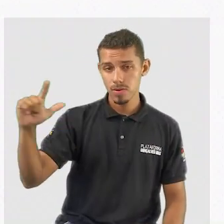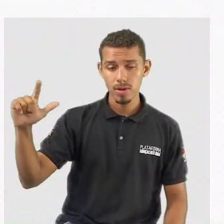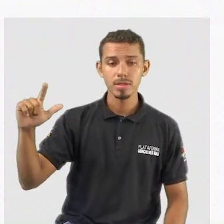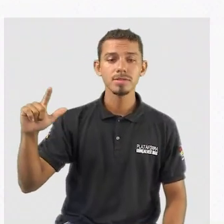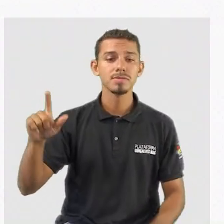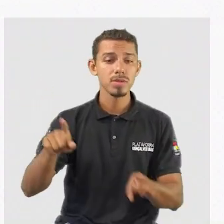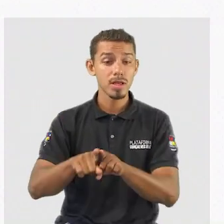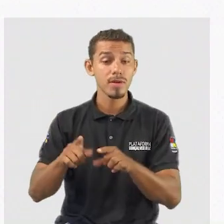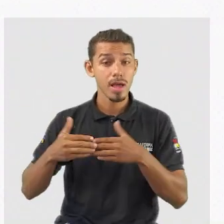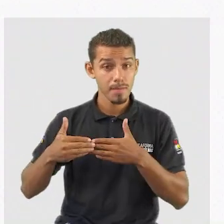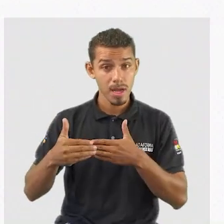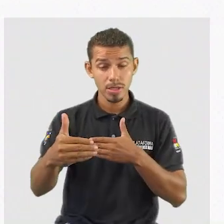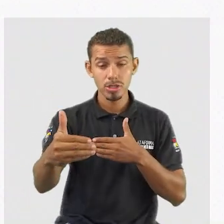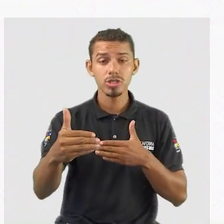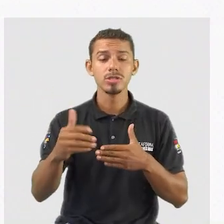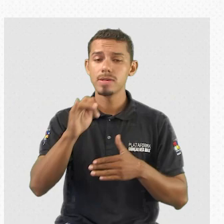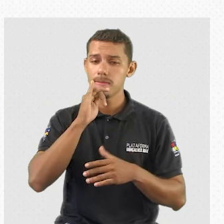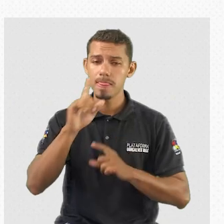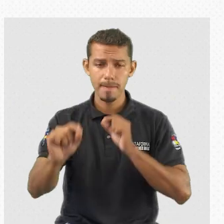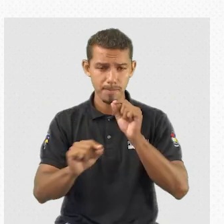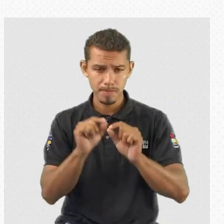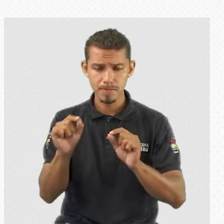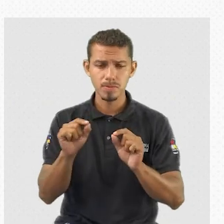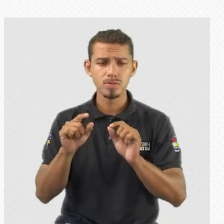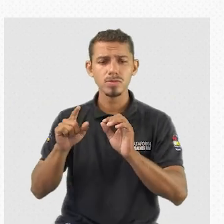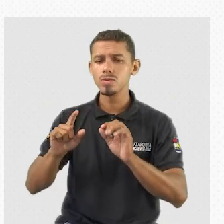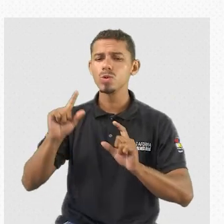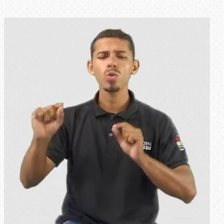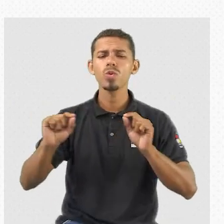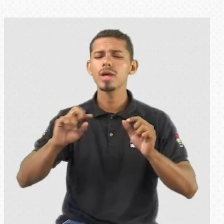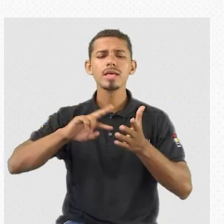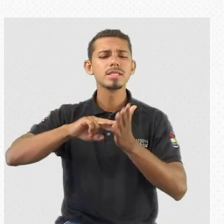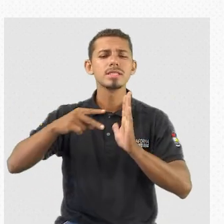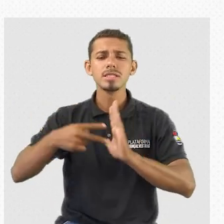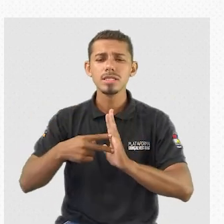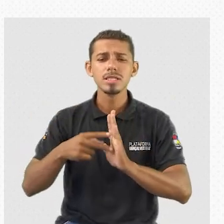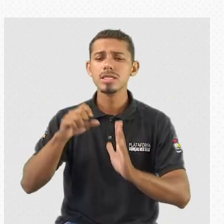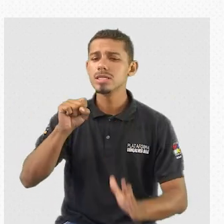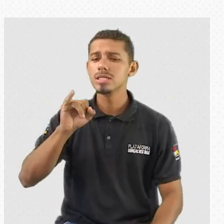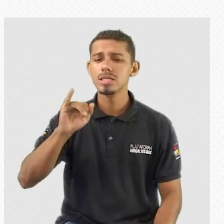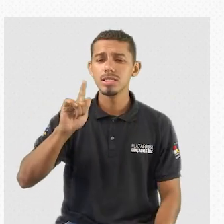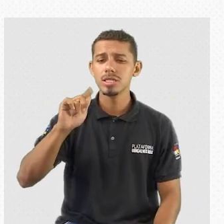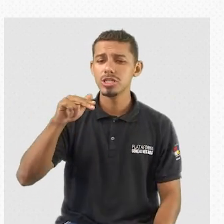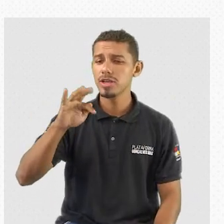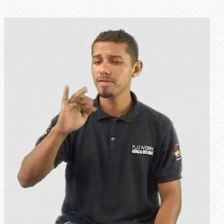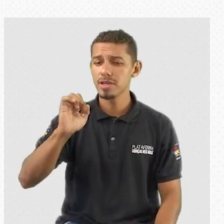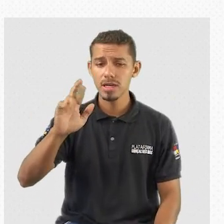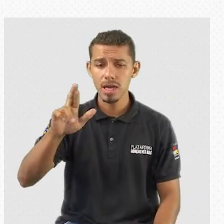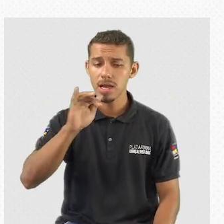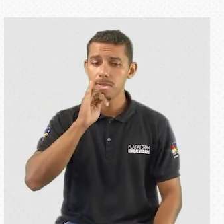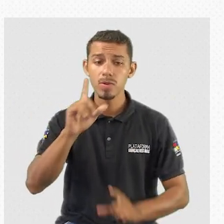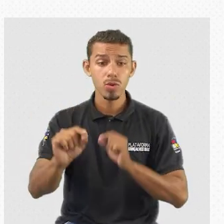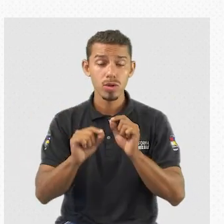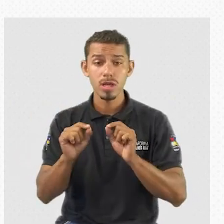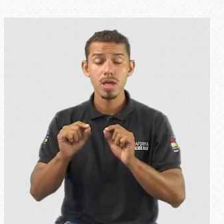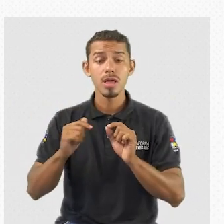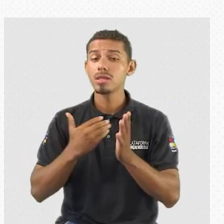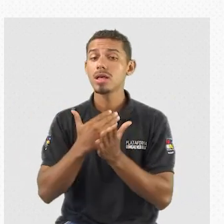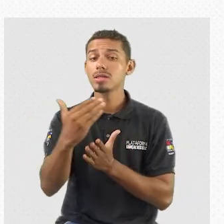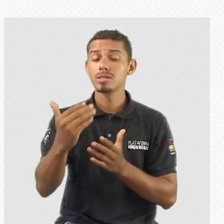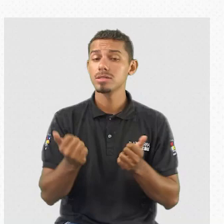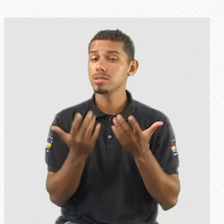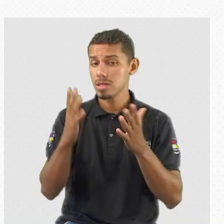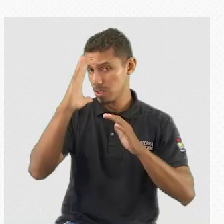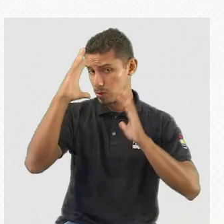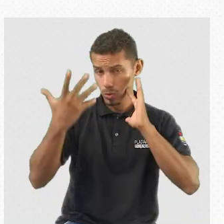a gente vai partir da seguinte pergunta: o que é significar? O que é significar? Alguma coisa. O que é dar significado